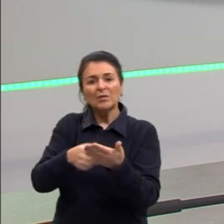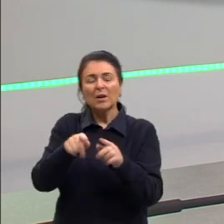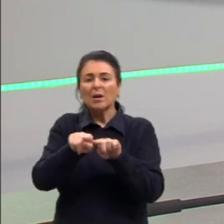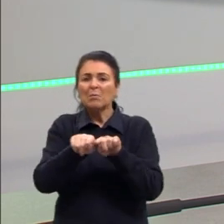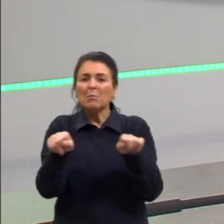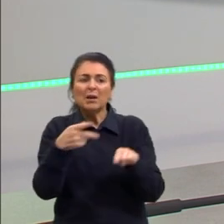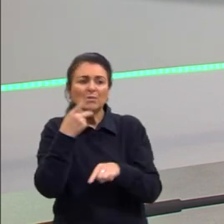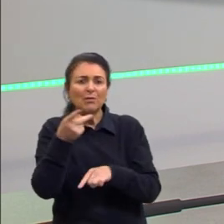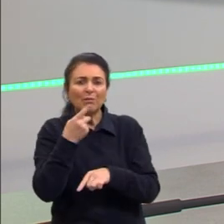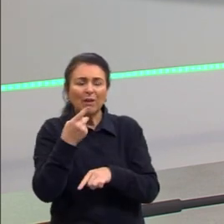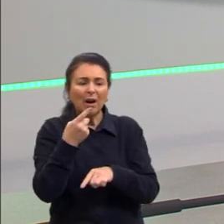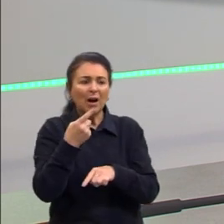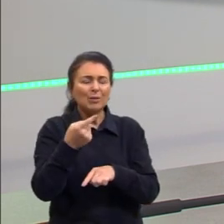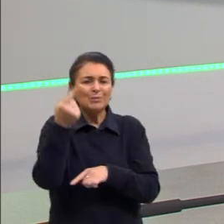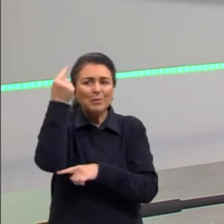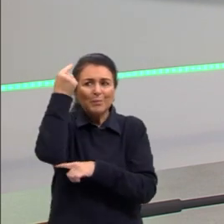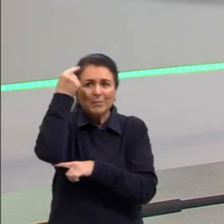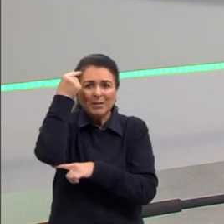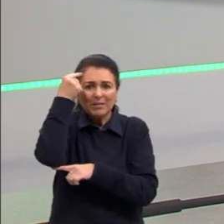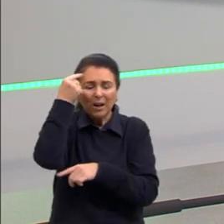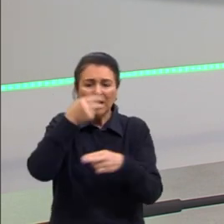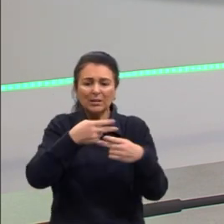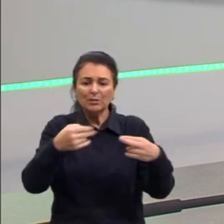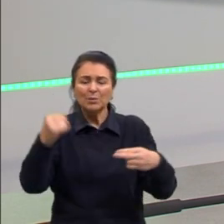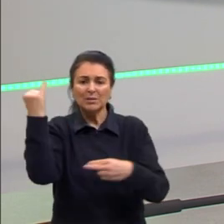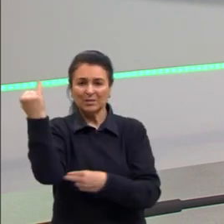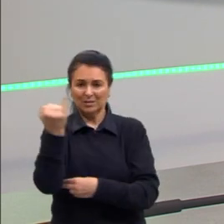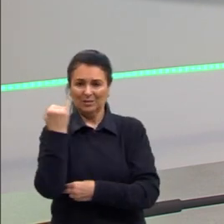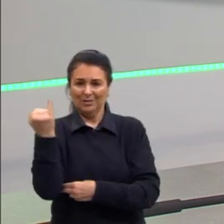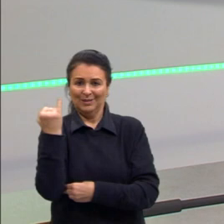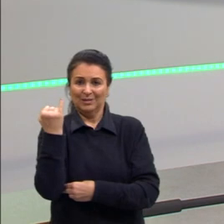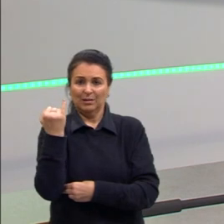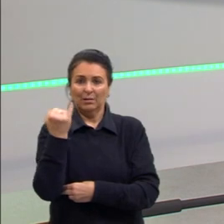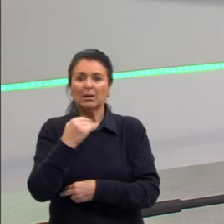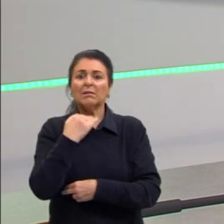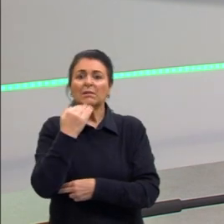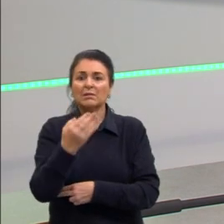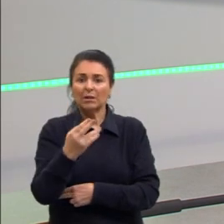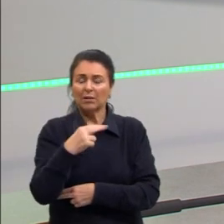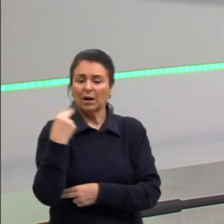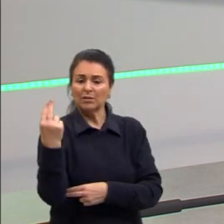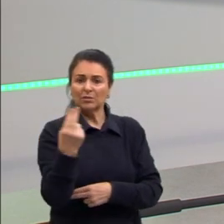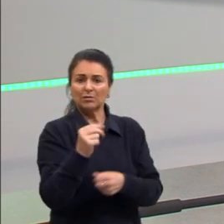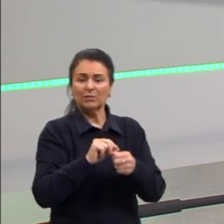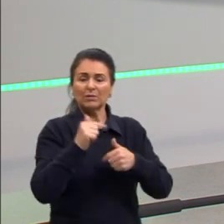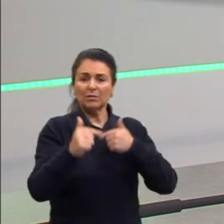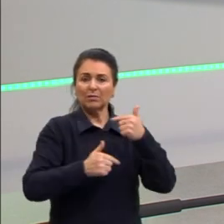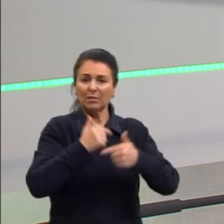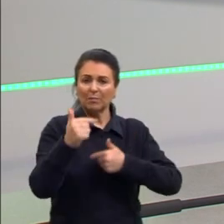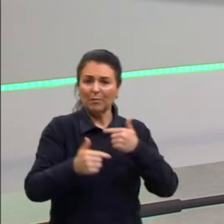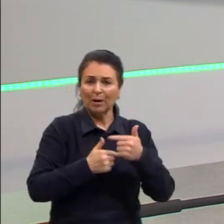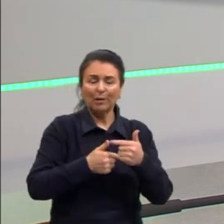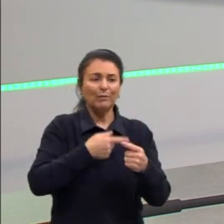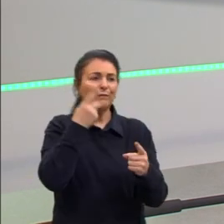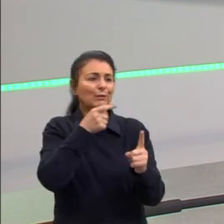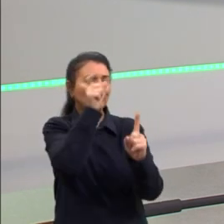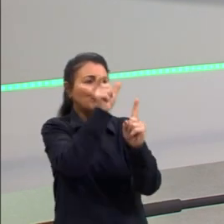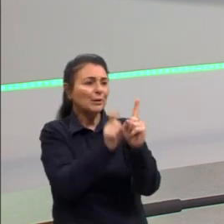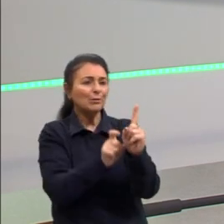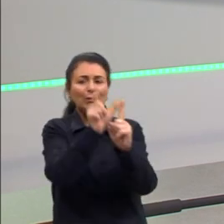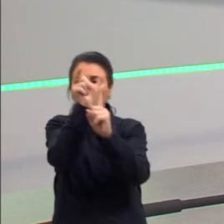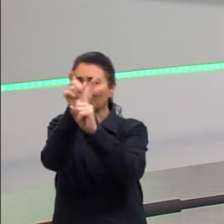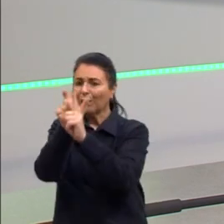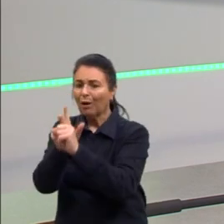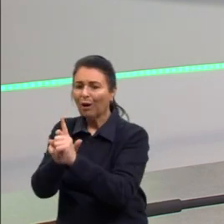desses pontos que são importantes não refletem sobre não basta a gente fazer um trabalho falando de personagens